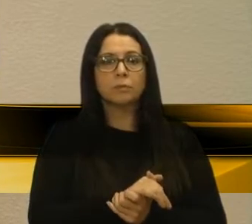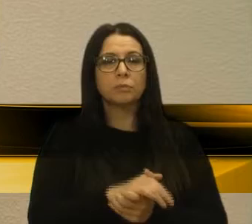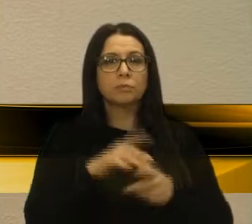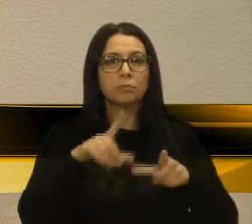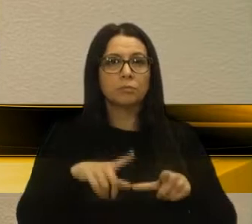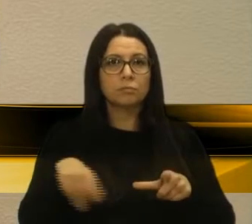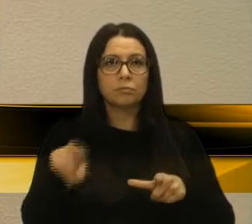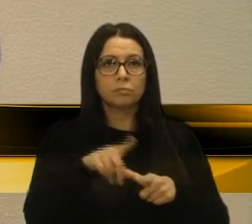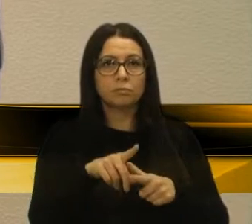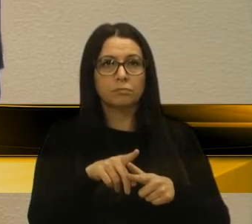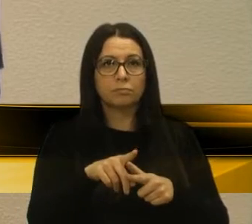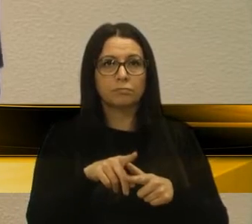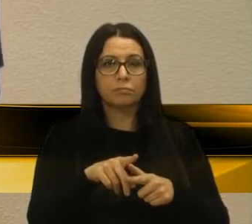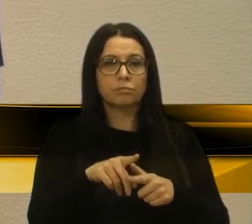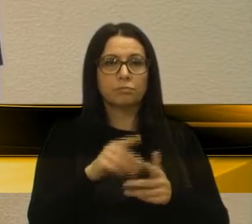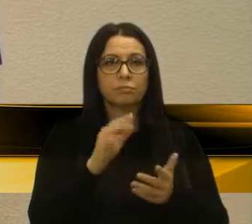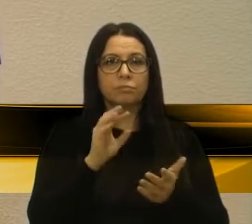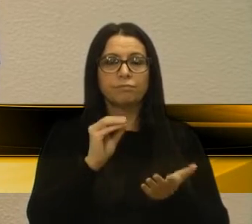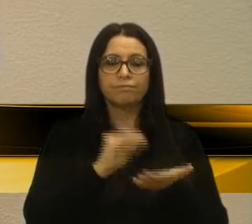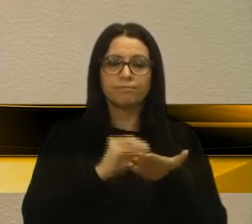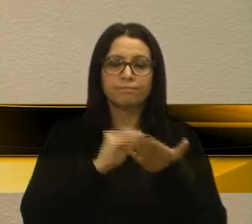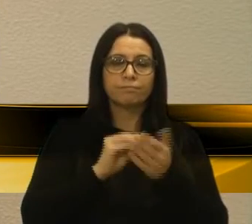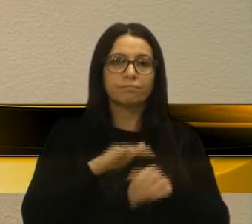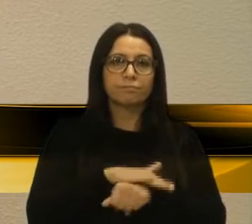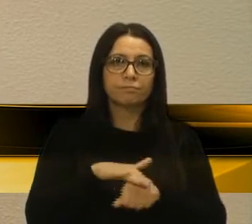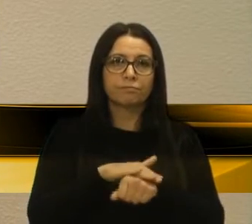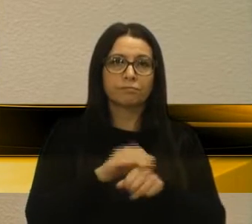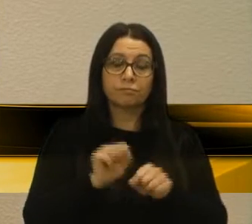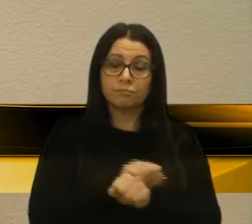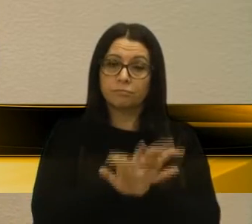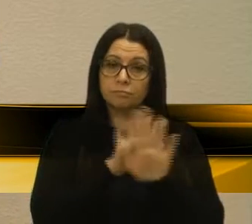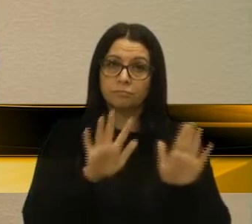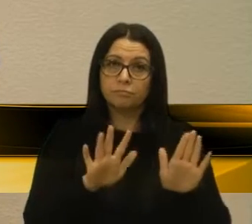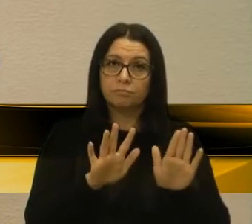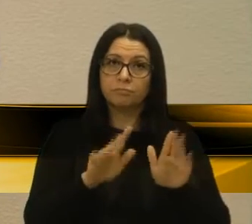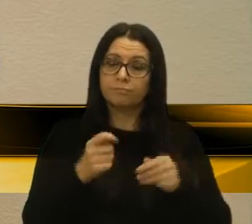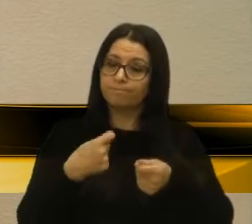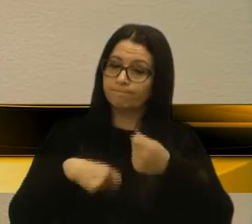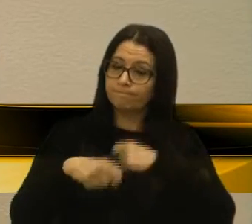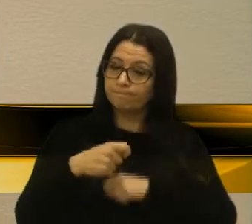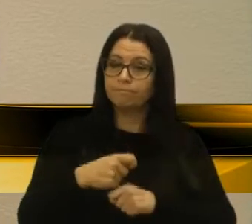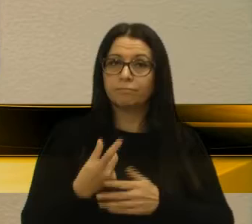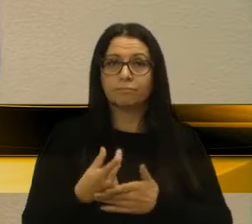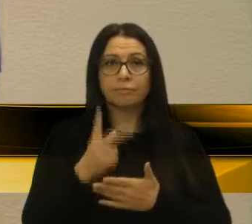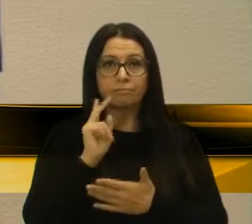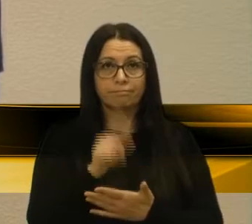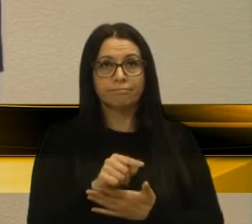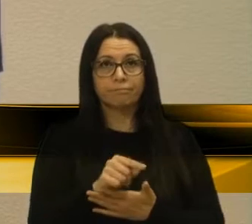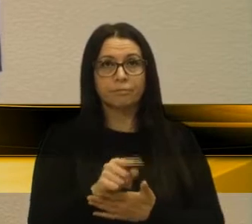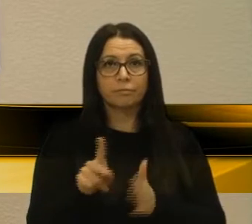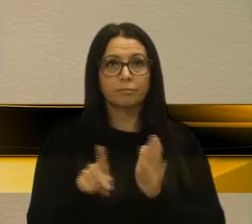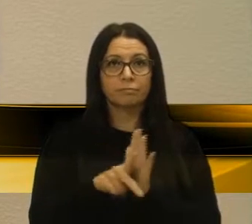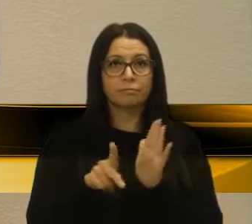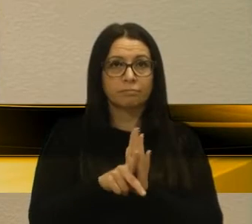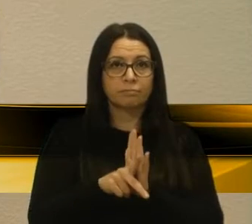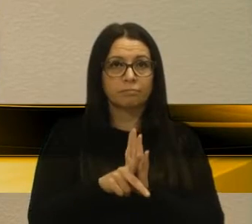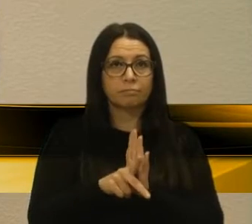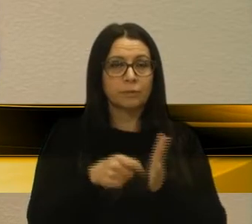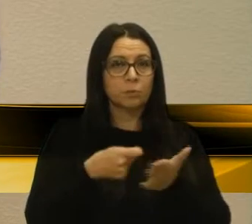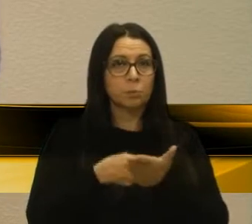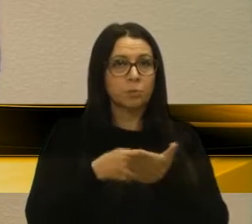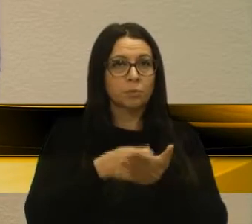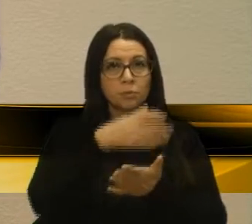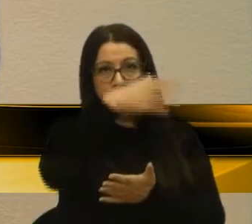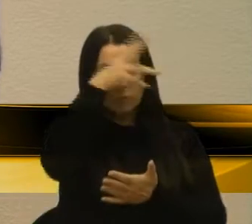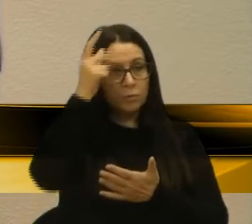né da ausência de diálogo da transparência da negociação que é própria e dever do poder